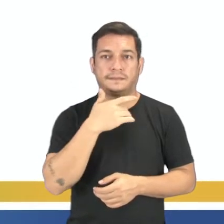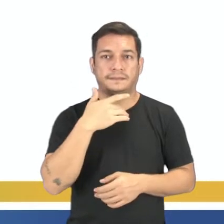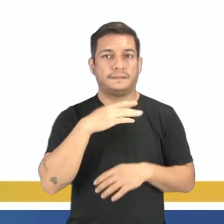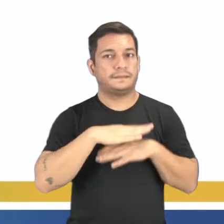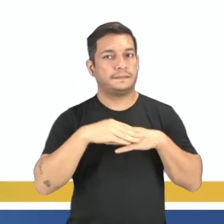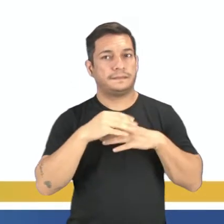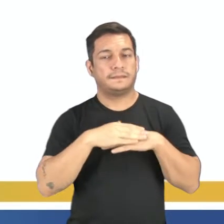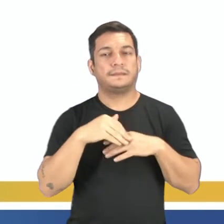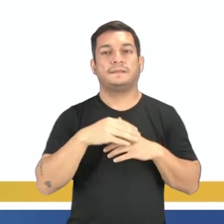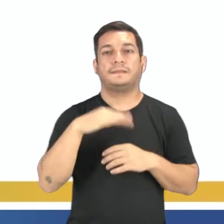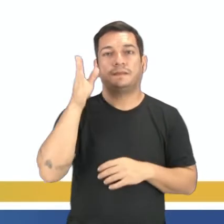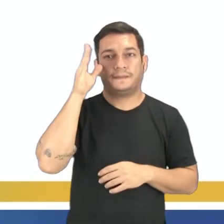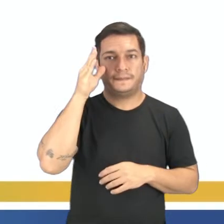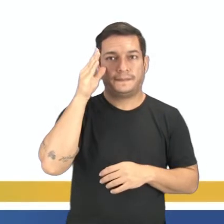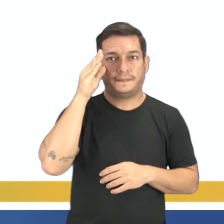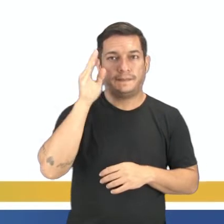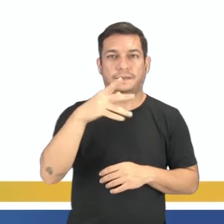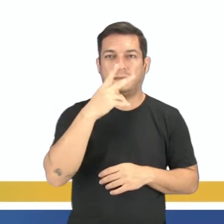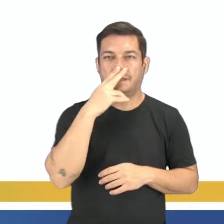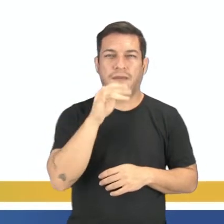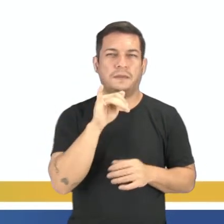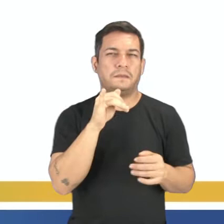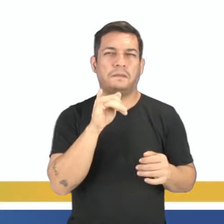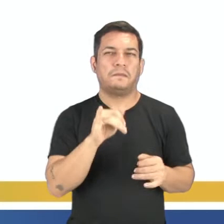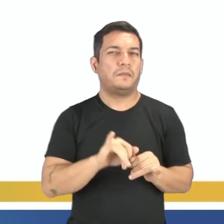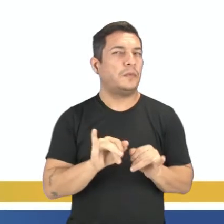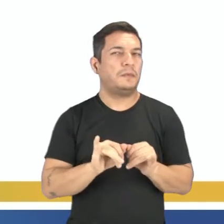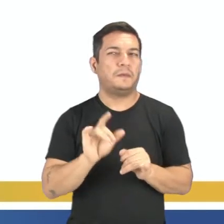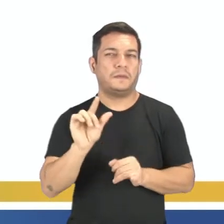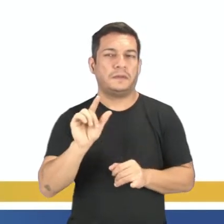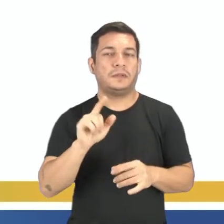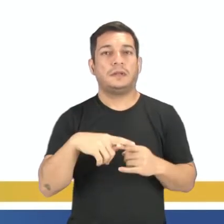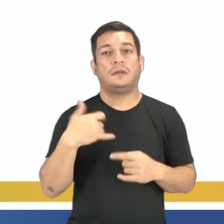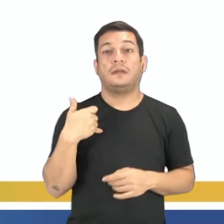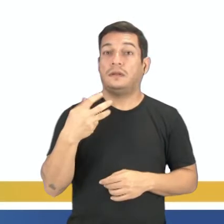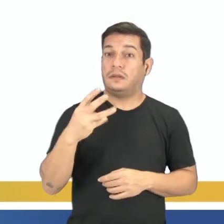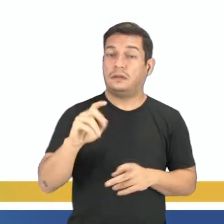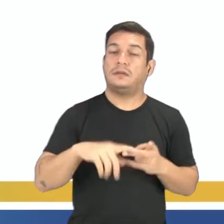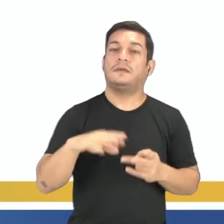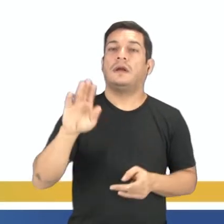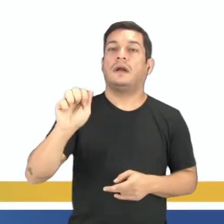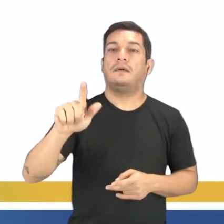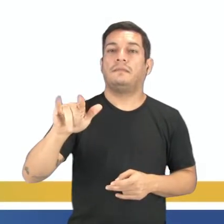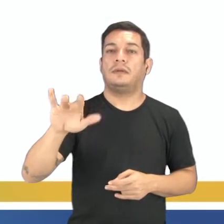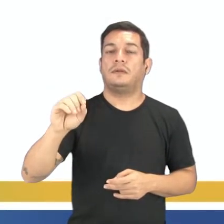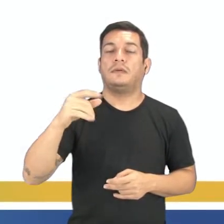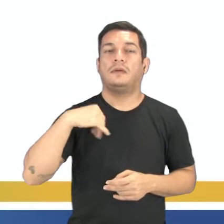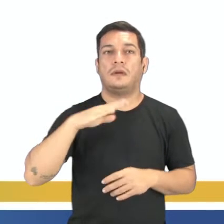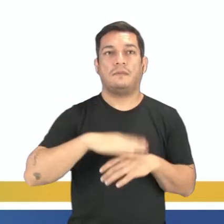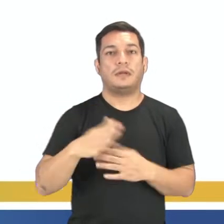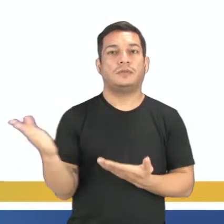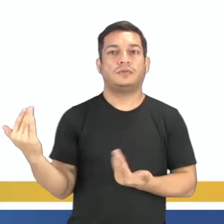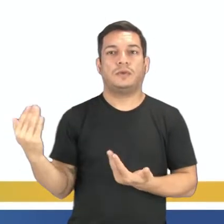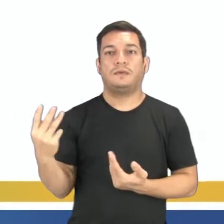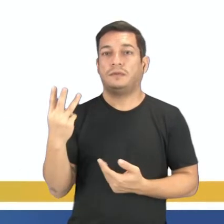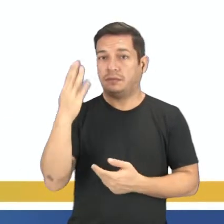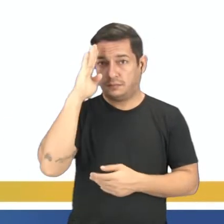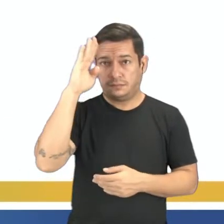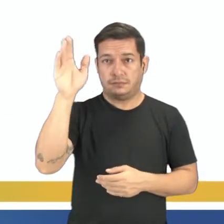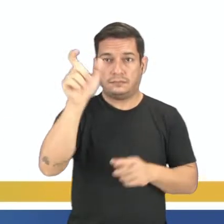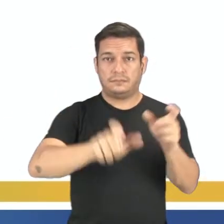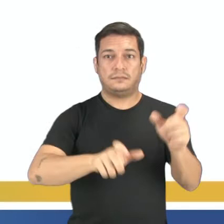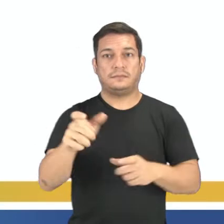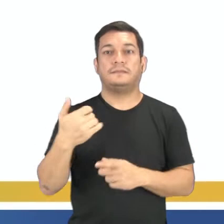pouquinho tonta, né? Graciosa, e ela tem média 30 anos. Camilo é o mais jovem dos 3 principais personagens, com